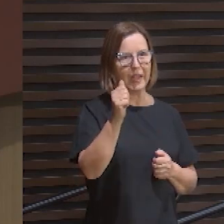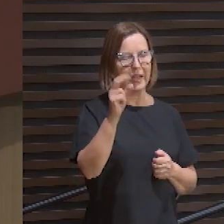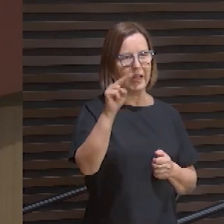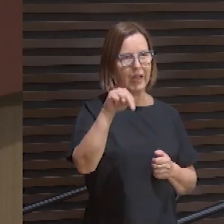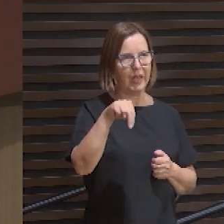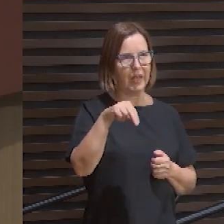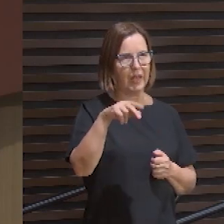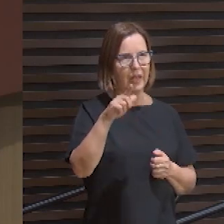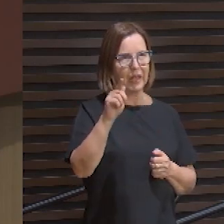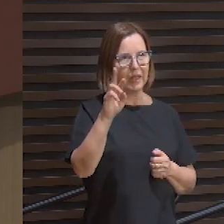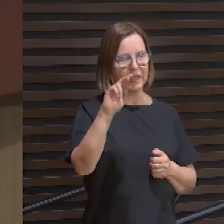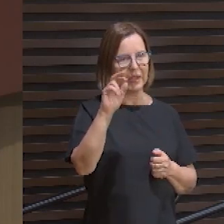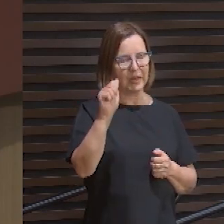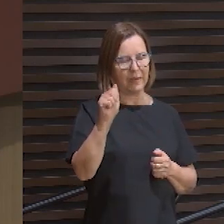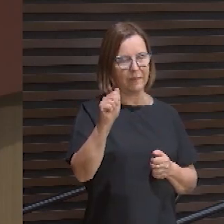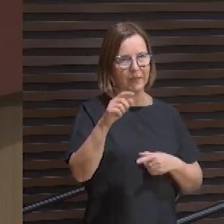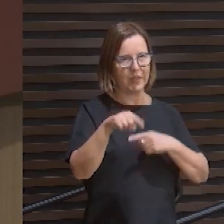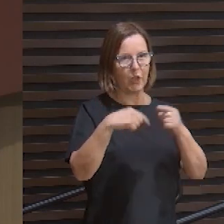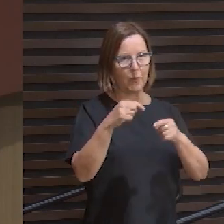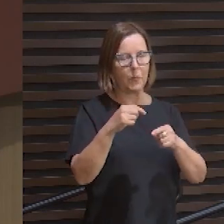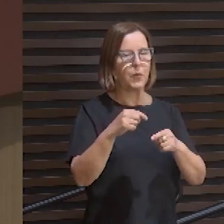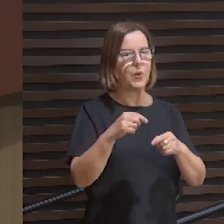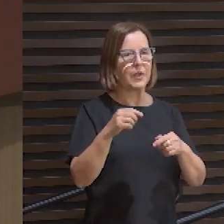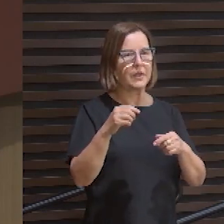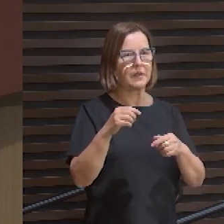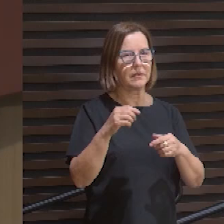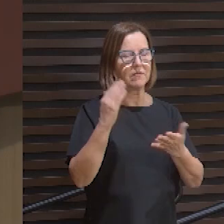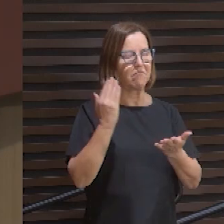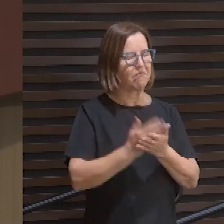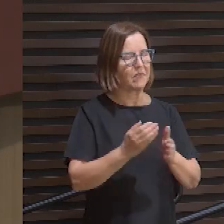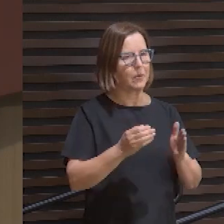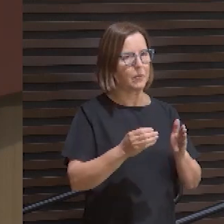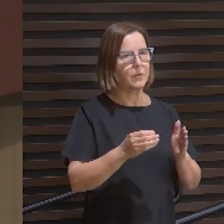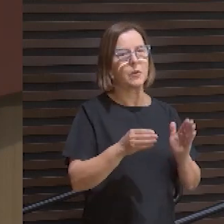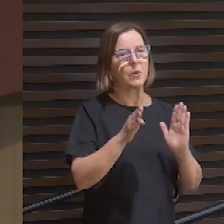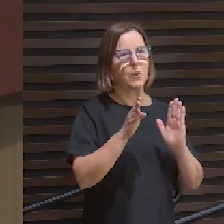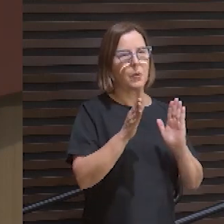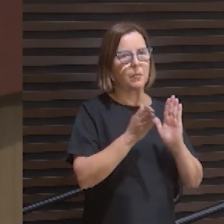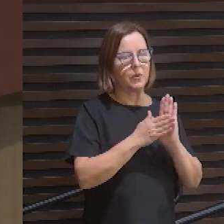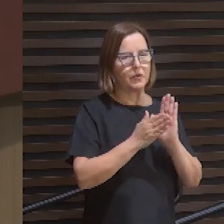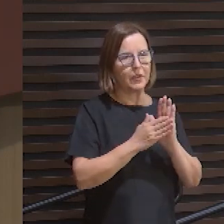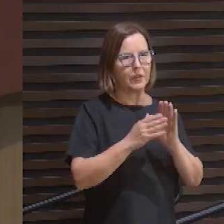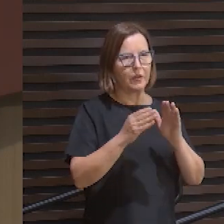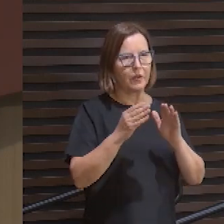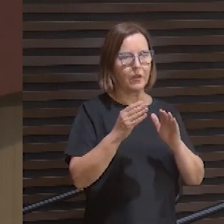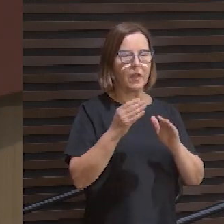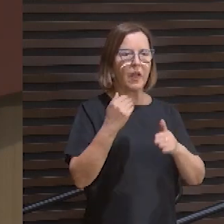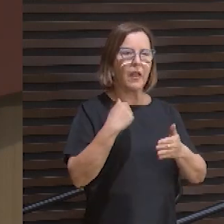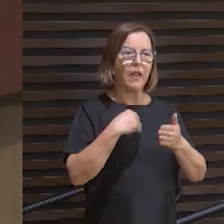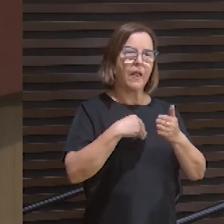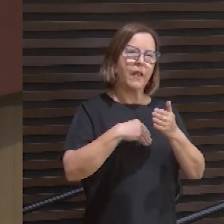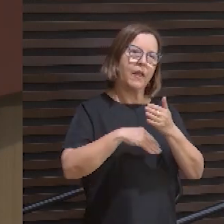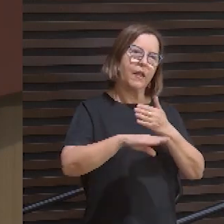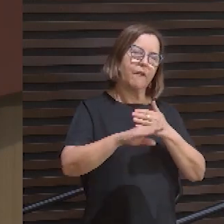Depois que ele terminou o projeto dele, ele foi para a USP, e lá ele se tornou um professor da USP,